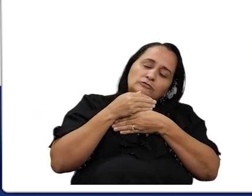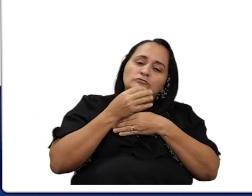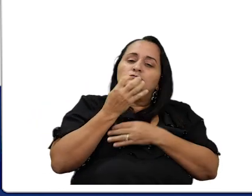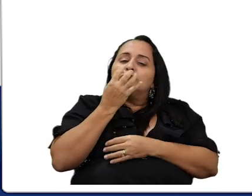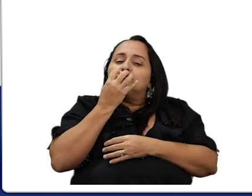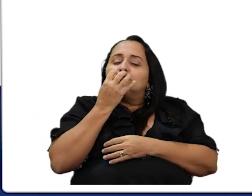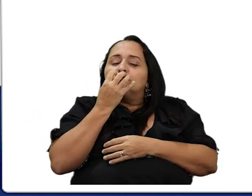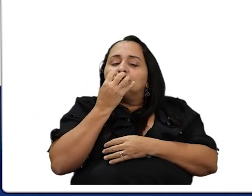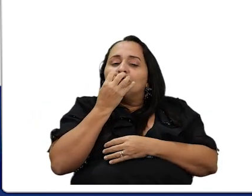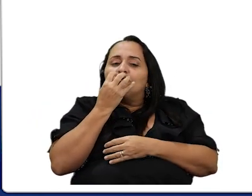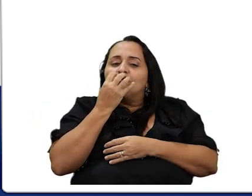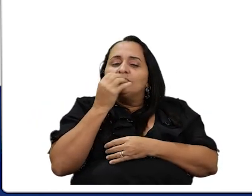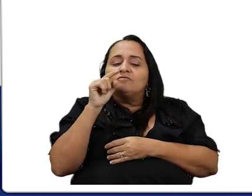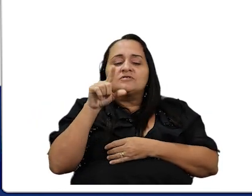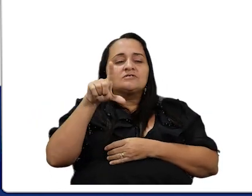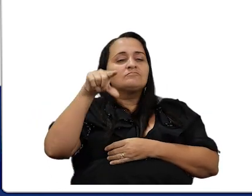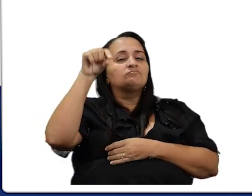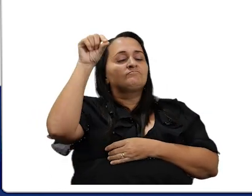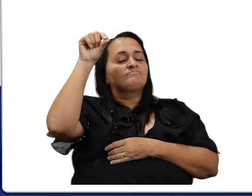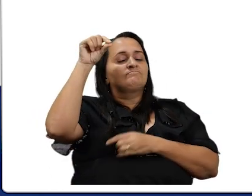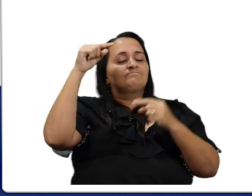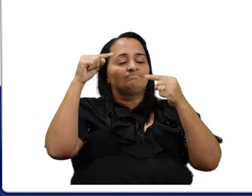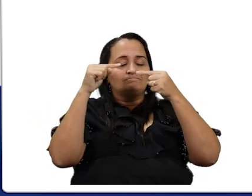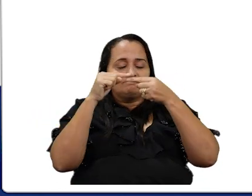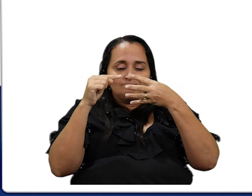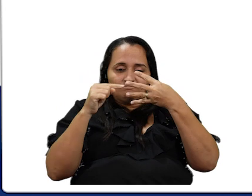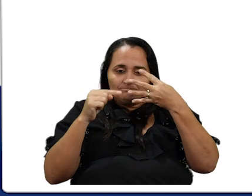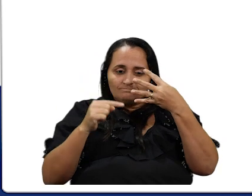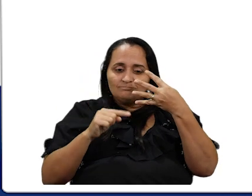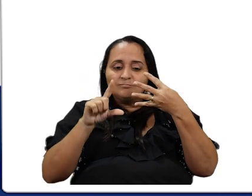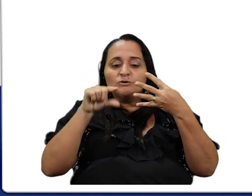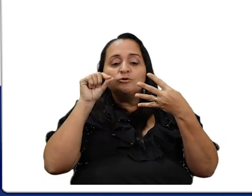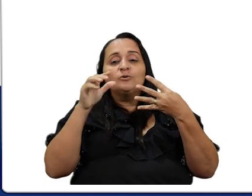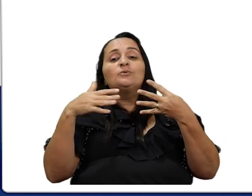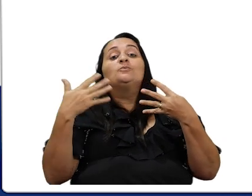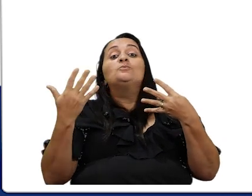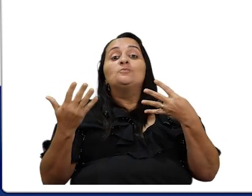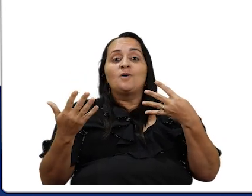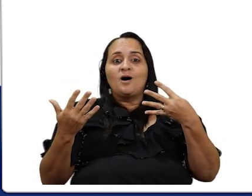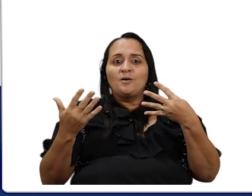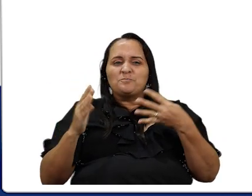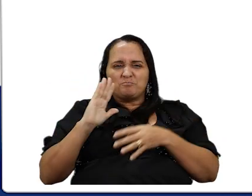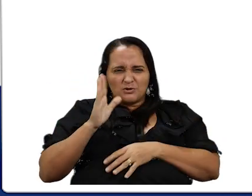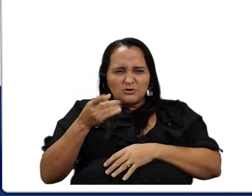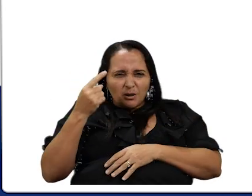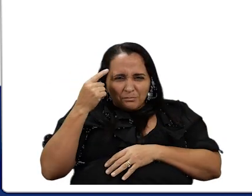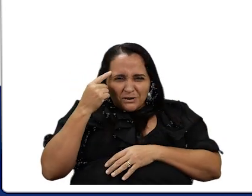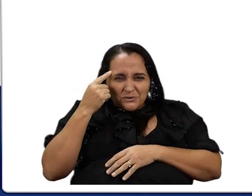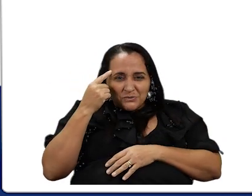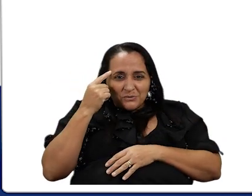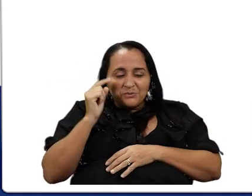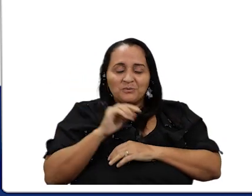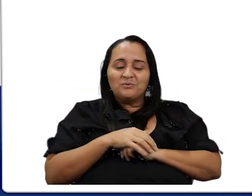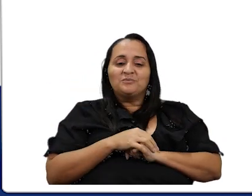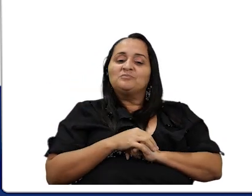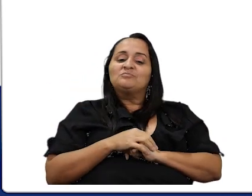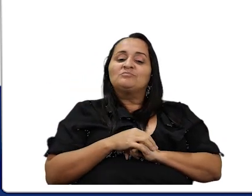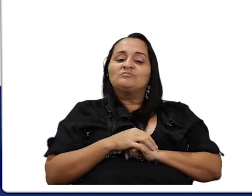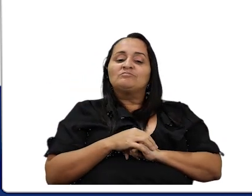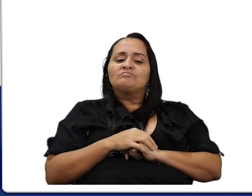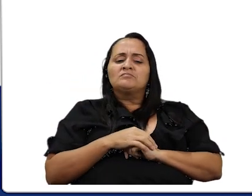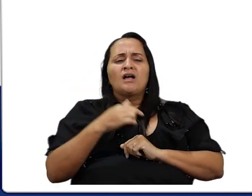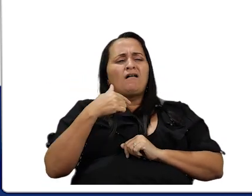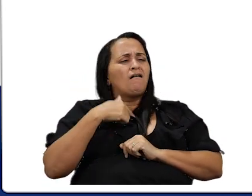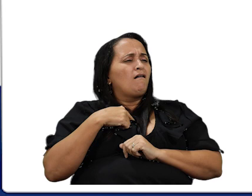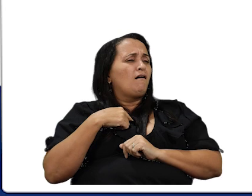para você selecionar as suas alternativas. E aí, já pensou?